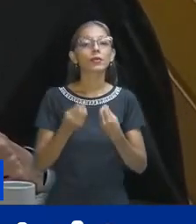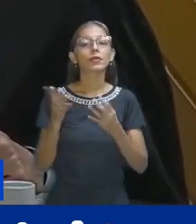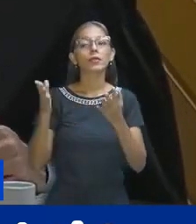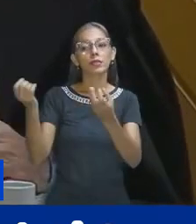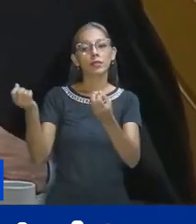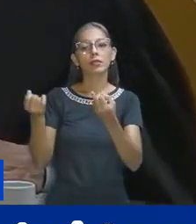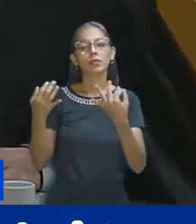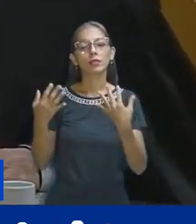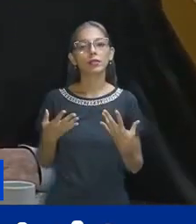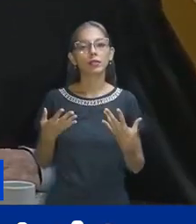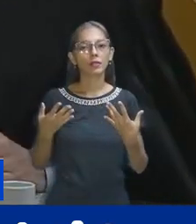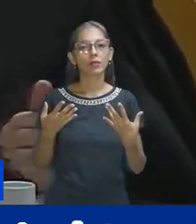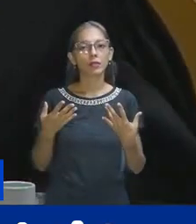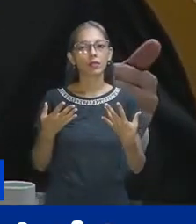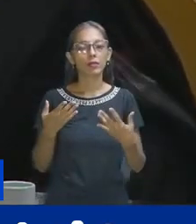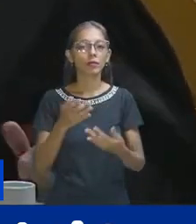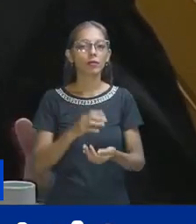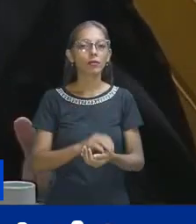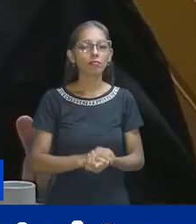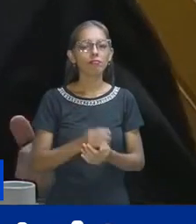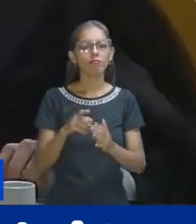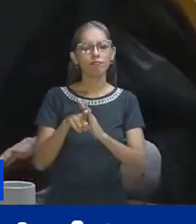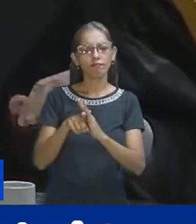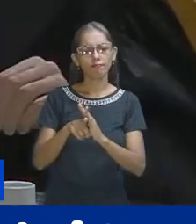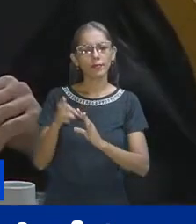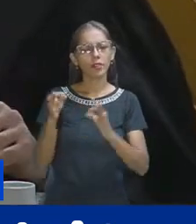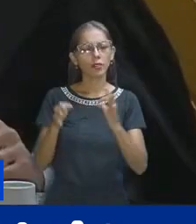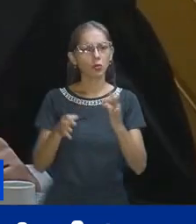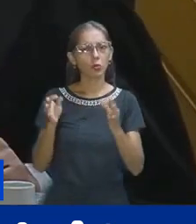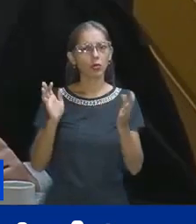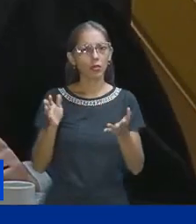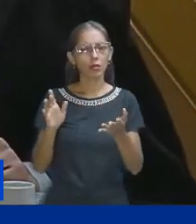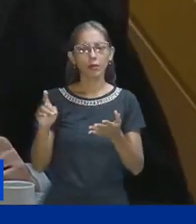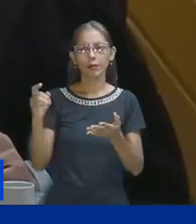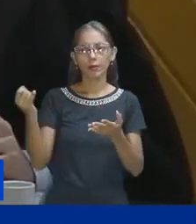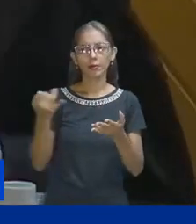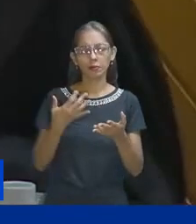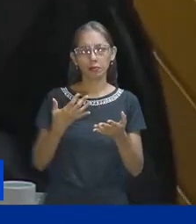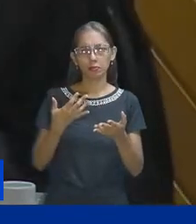Justiça, está transitado em julgado, nós temos